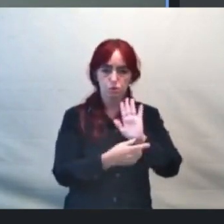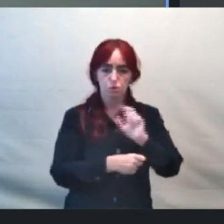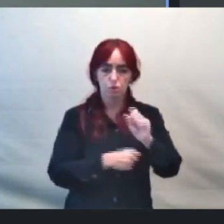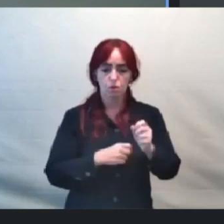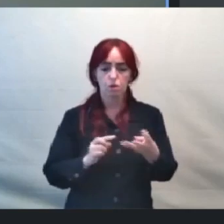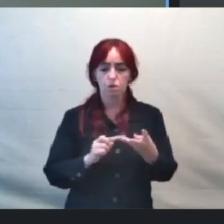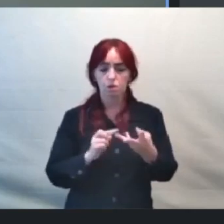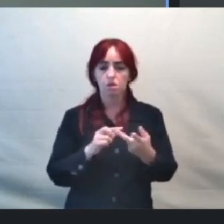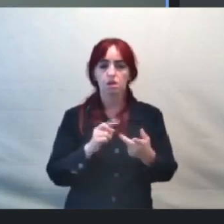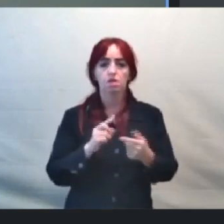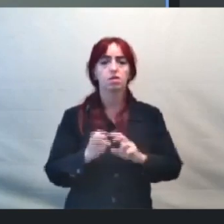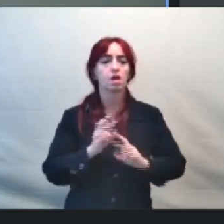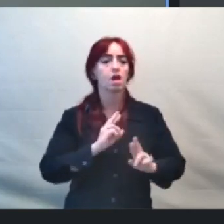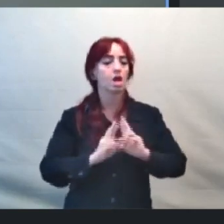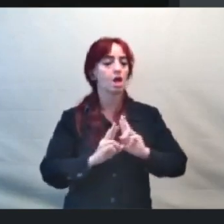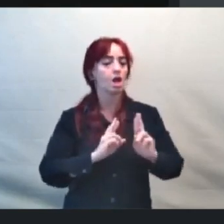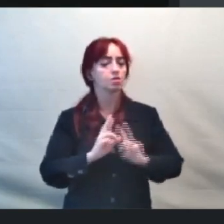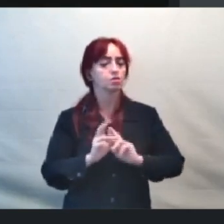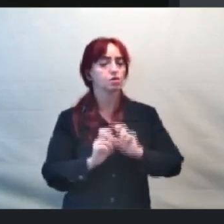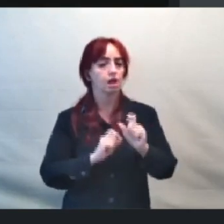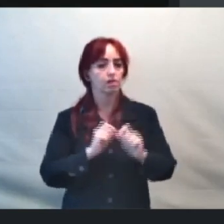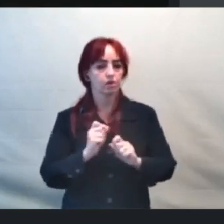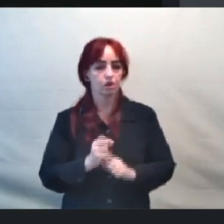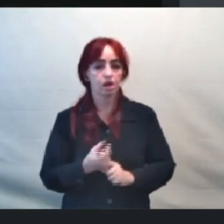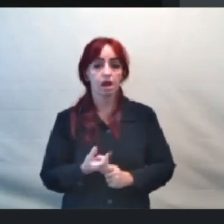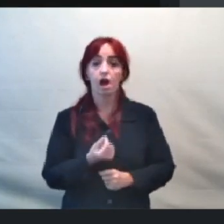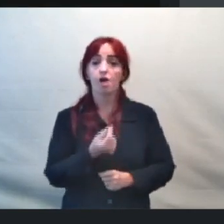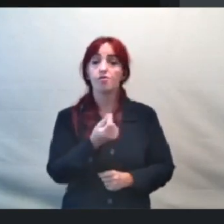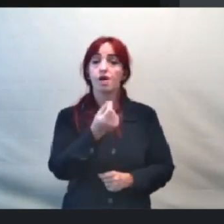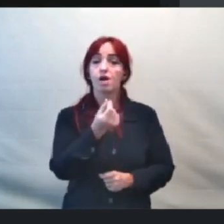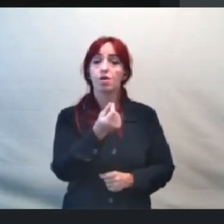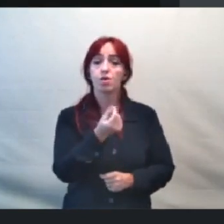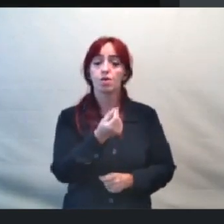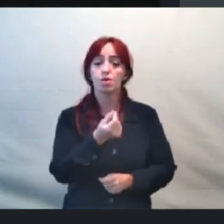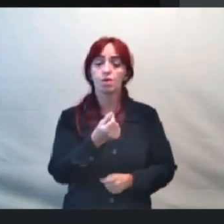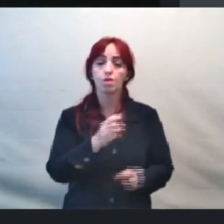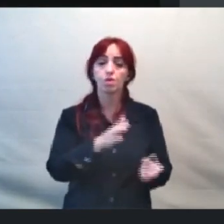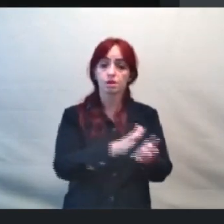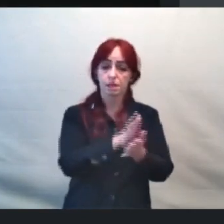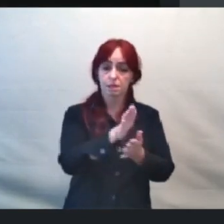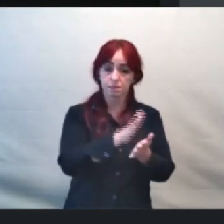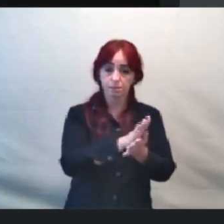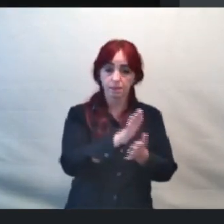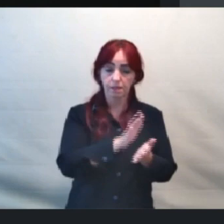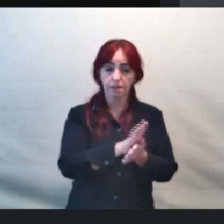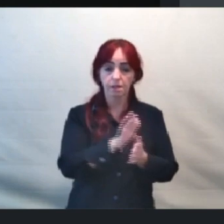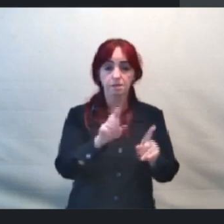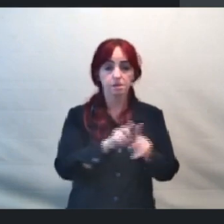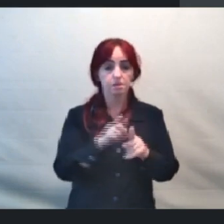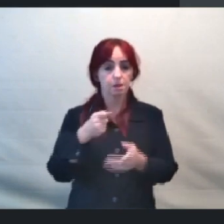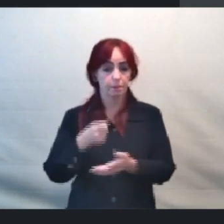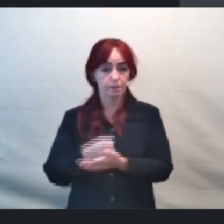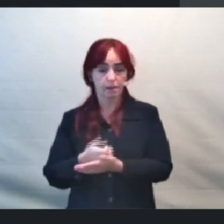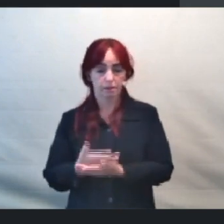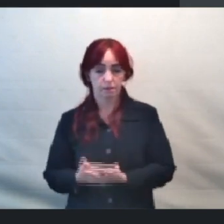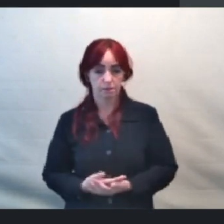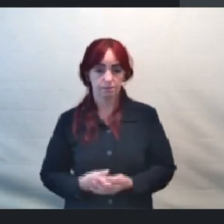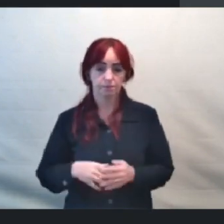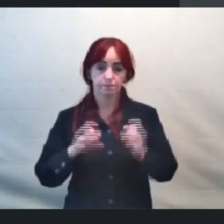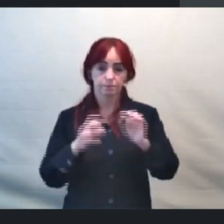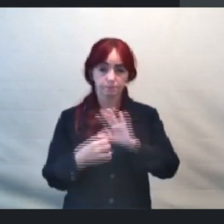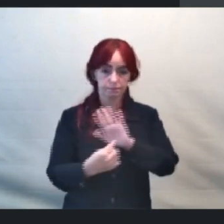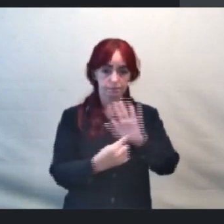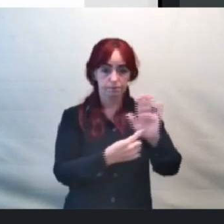os dados relativos ao valor da despesa empenhada e liquidada. Então, Leis, só